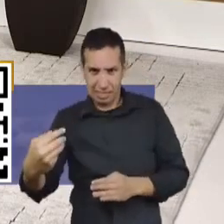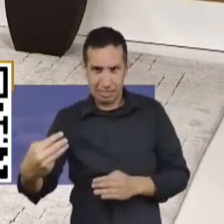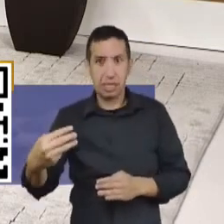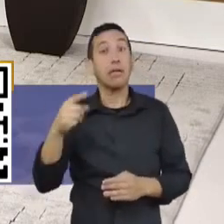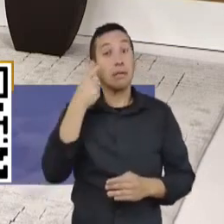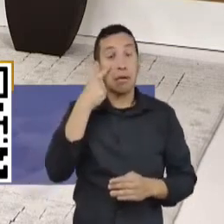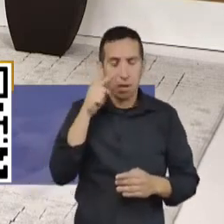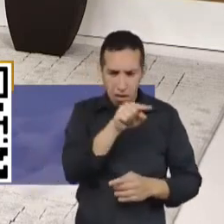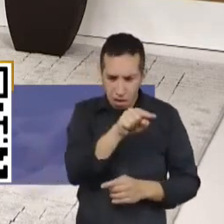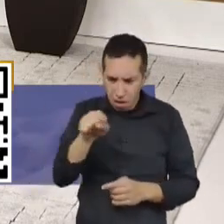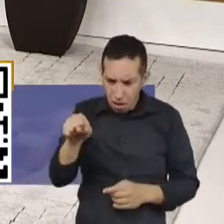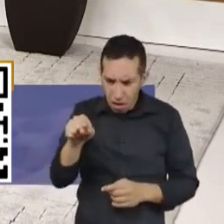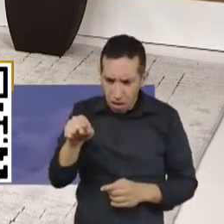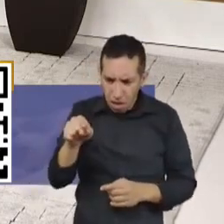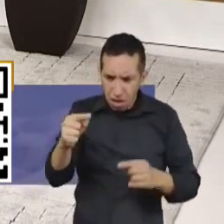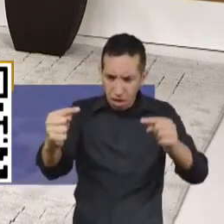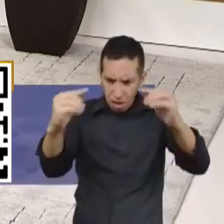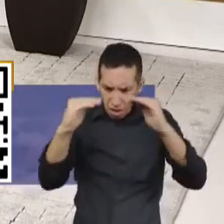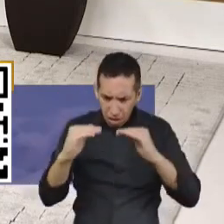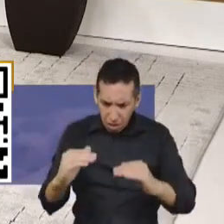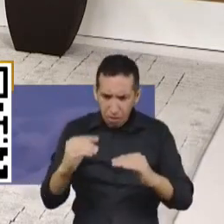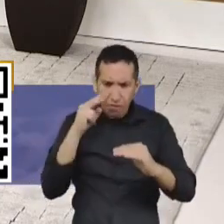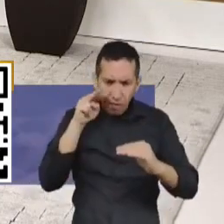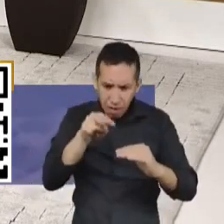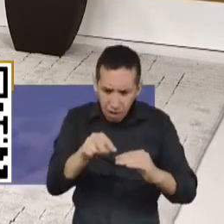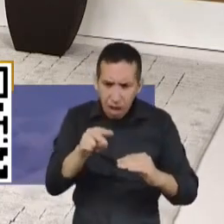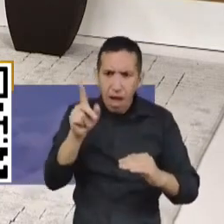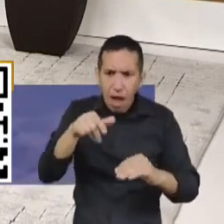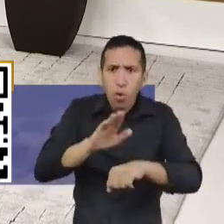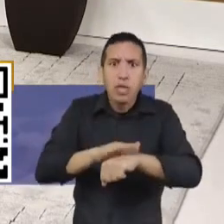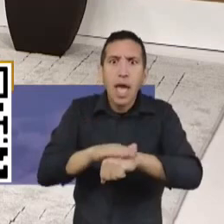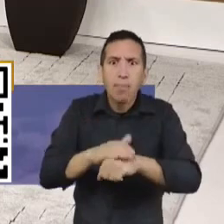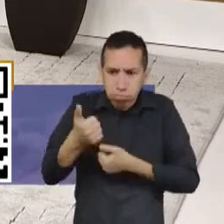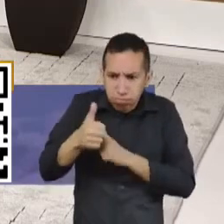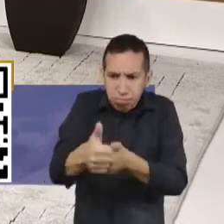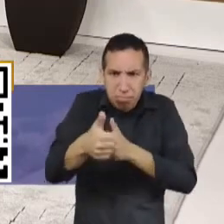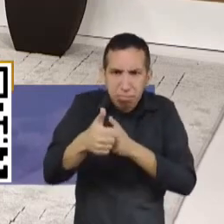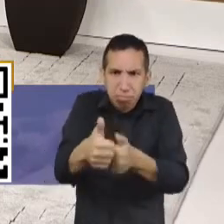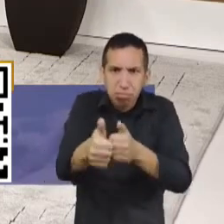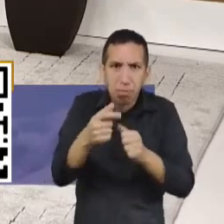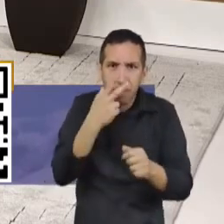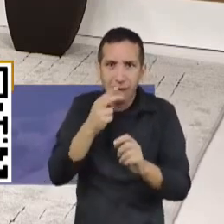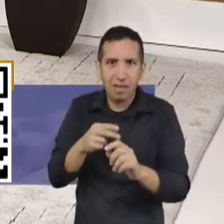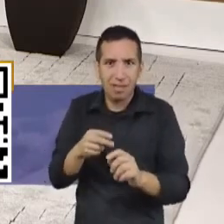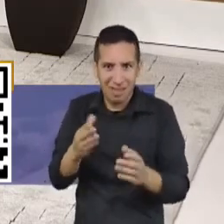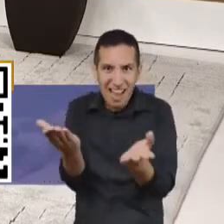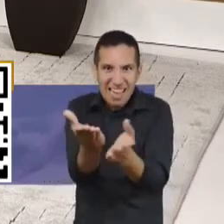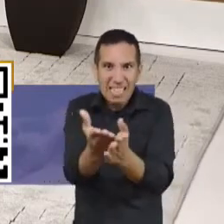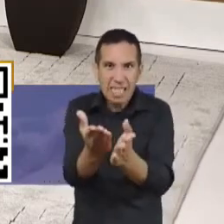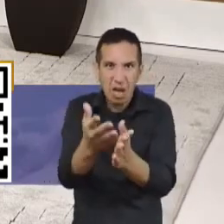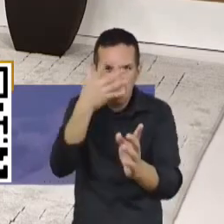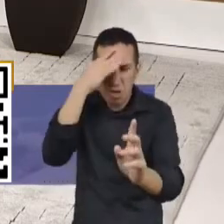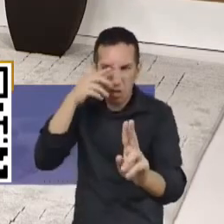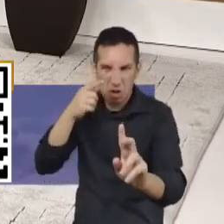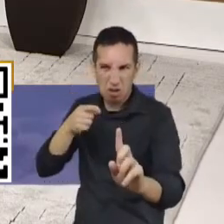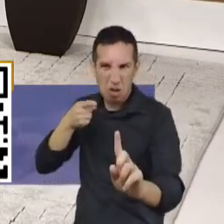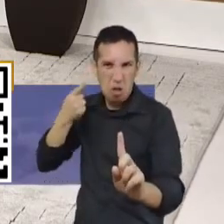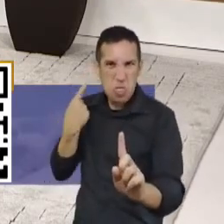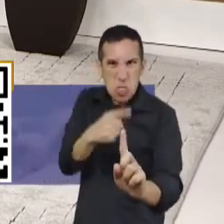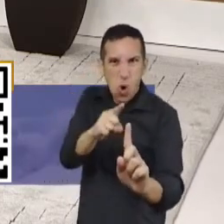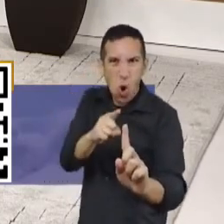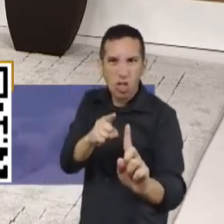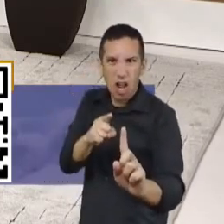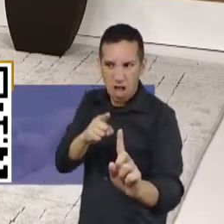1223 e lá embaixo fala assim era das perseguições e um pouquinho mais embaixo fala que vermelho representa perigo